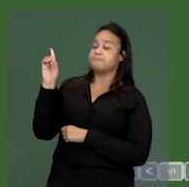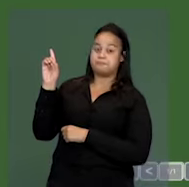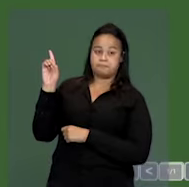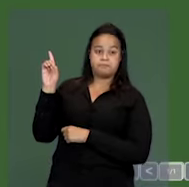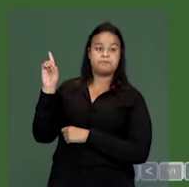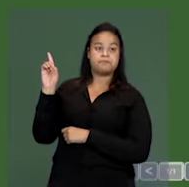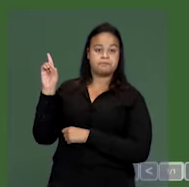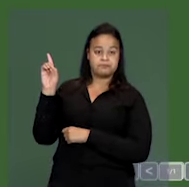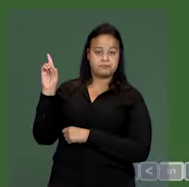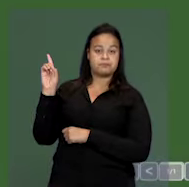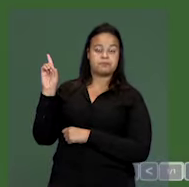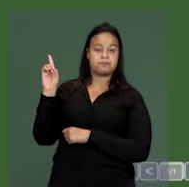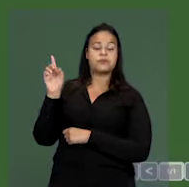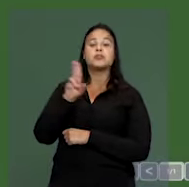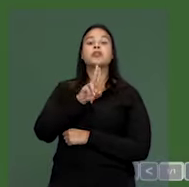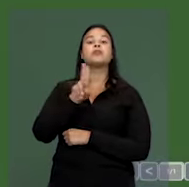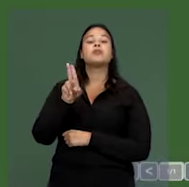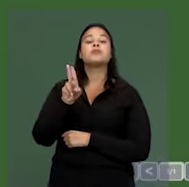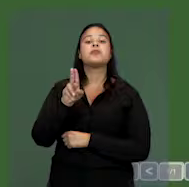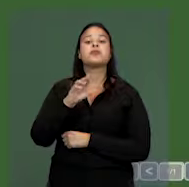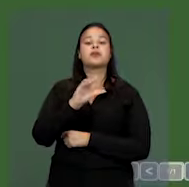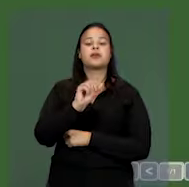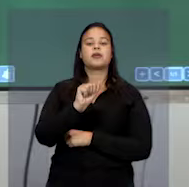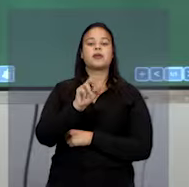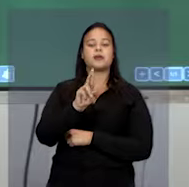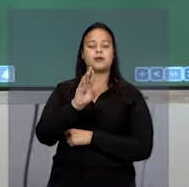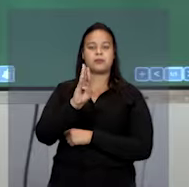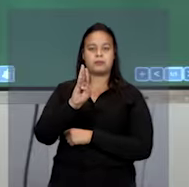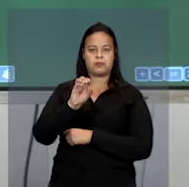Na2CO3, que nós chamamos só de carbonato.